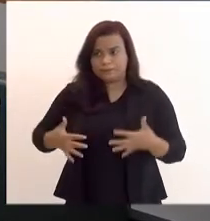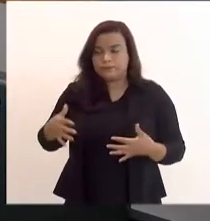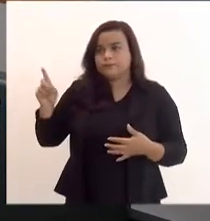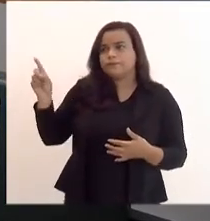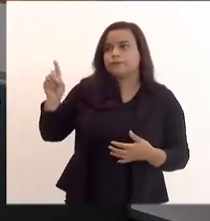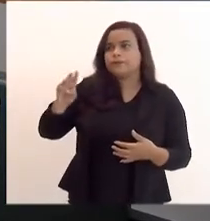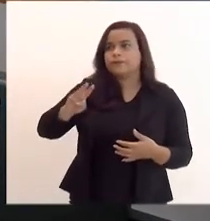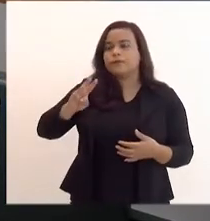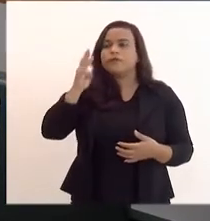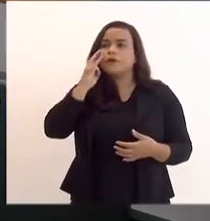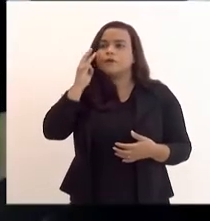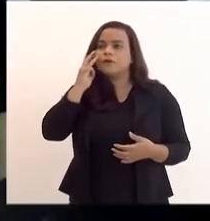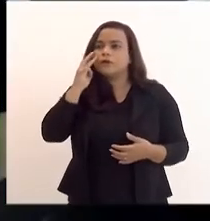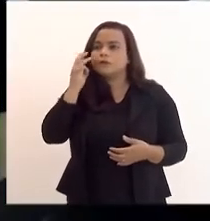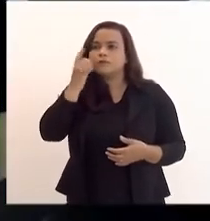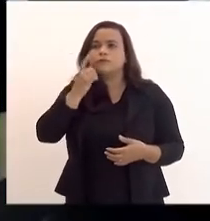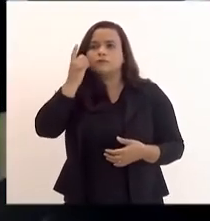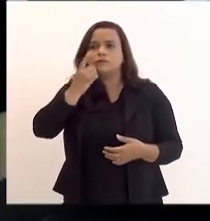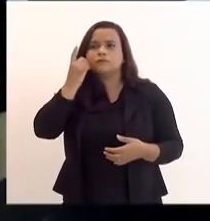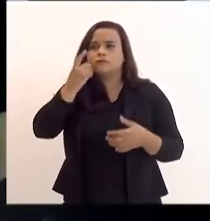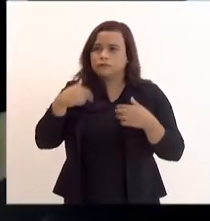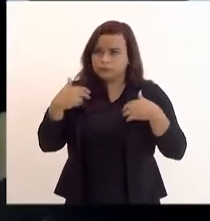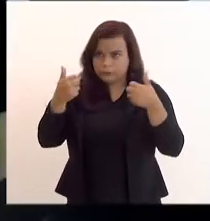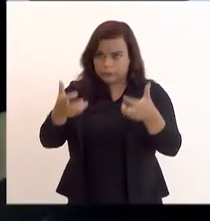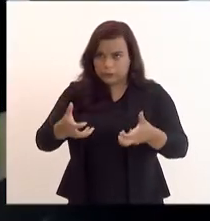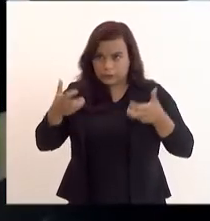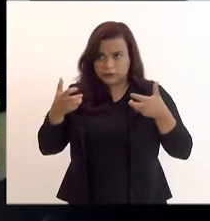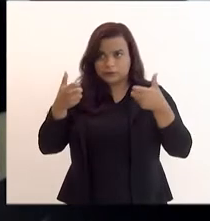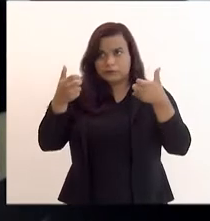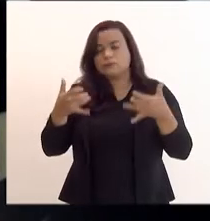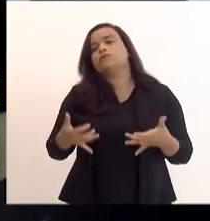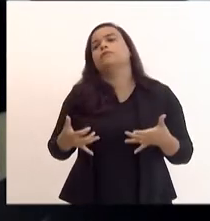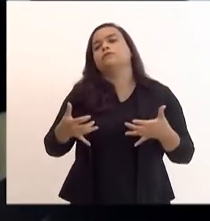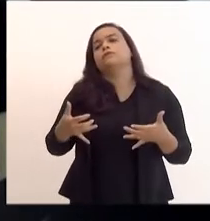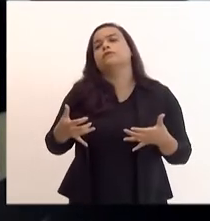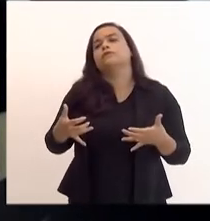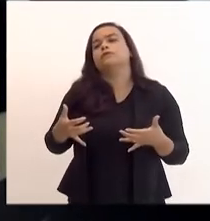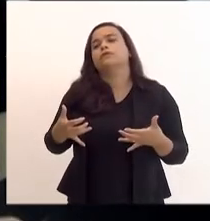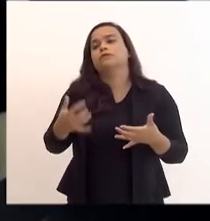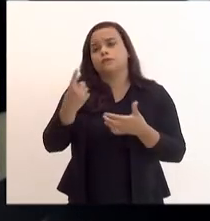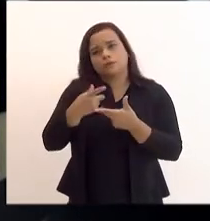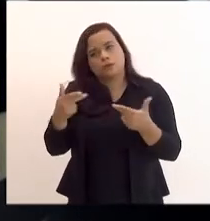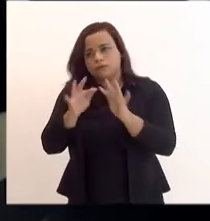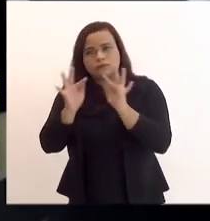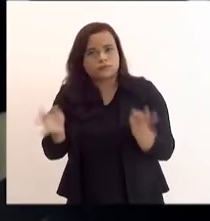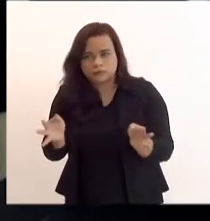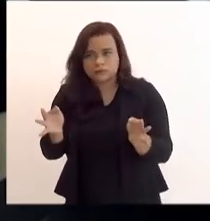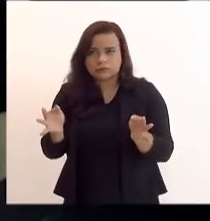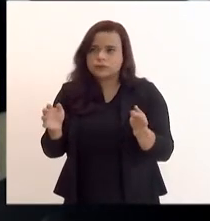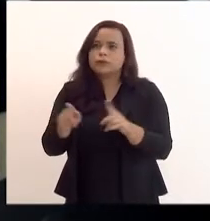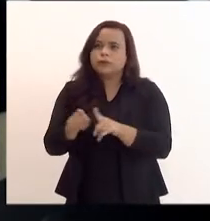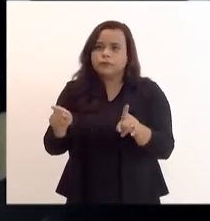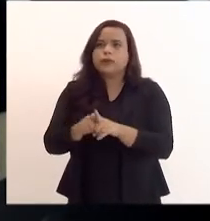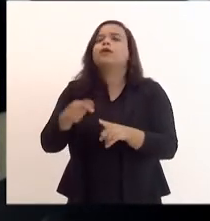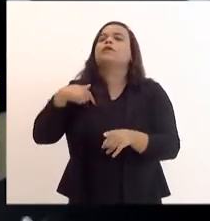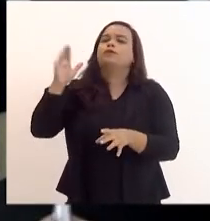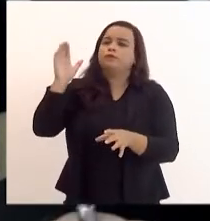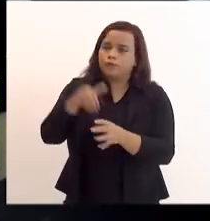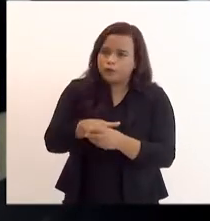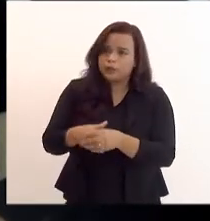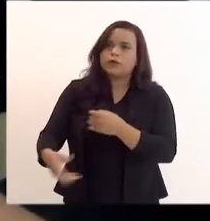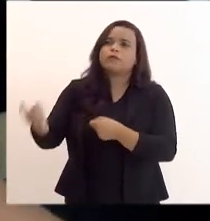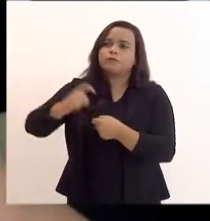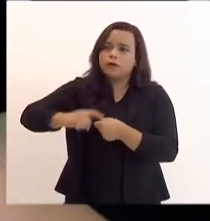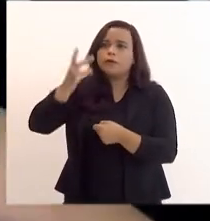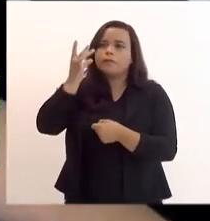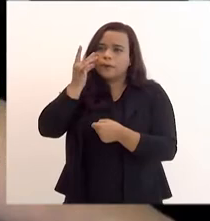Pronto, fazer cumprir o regimento. Só queria fazer uma breve observação, brevíssima. Eu também votei no retorno presencial a